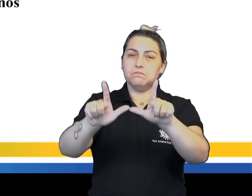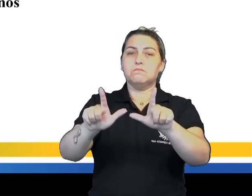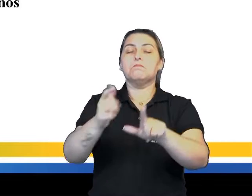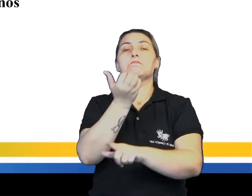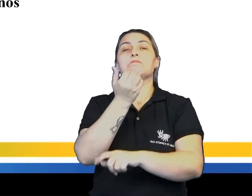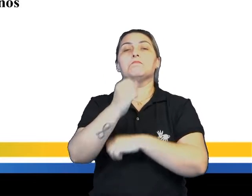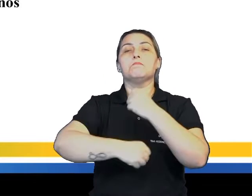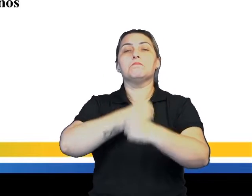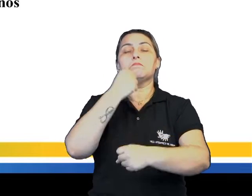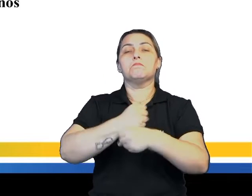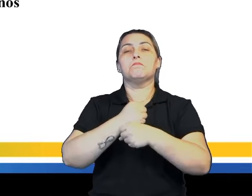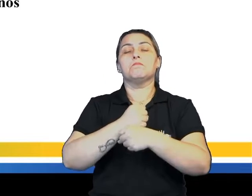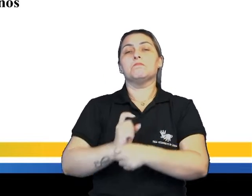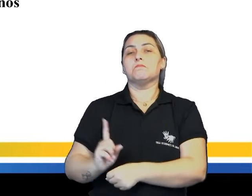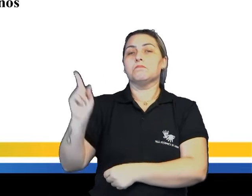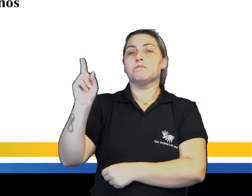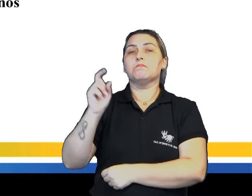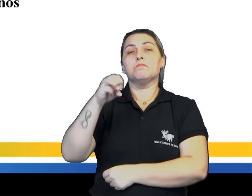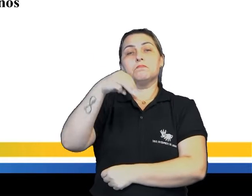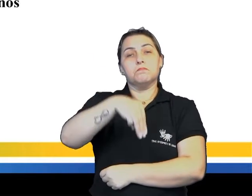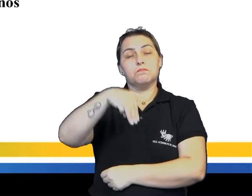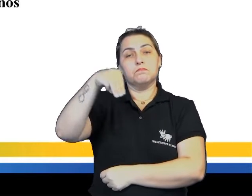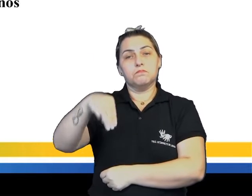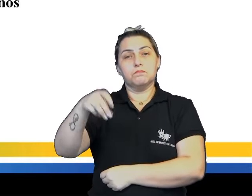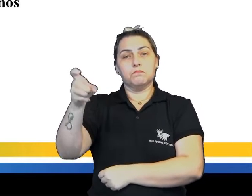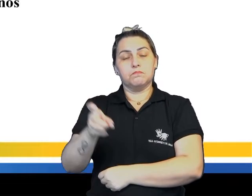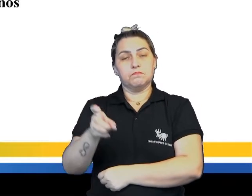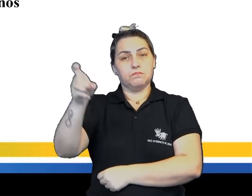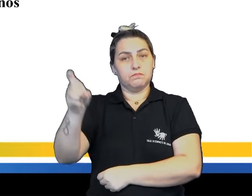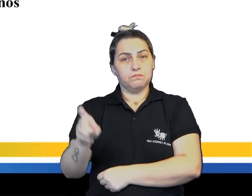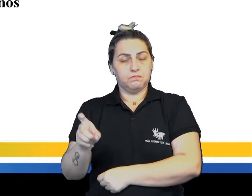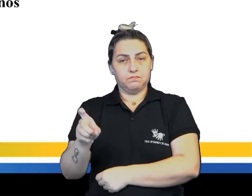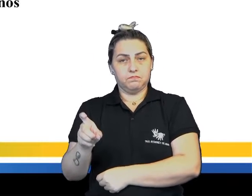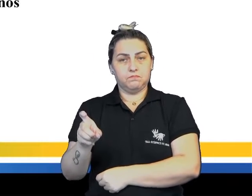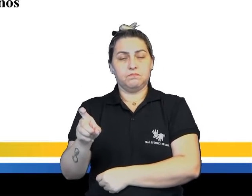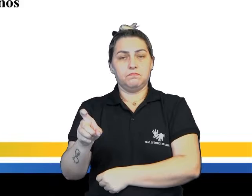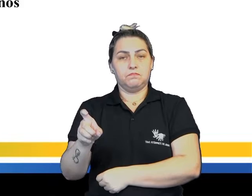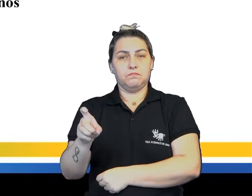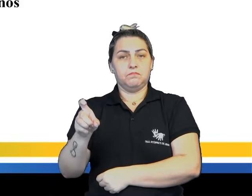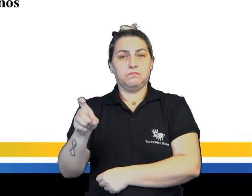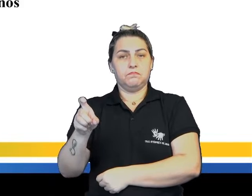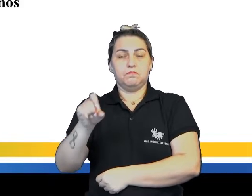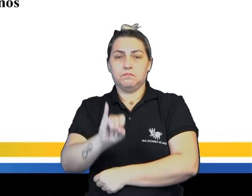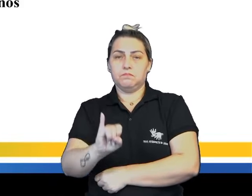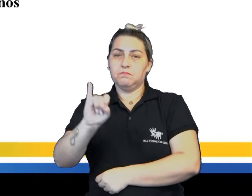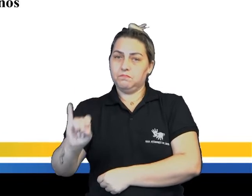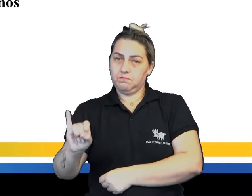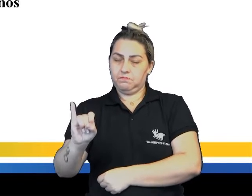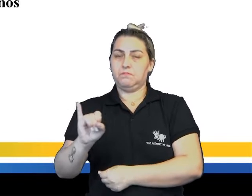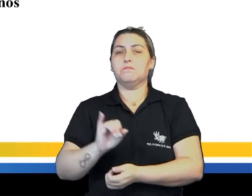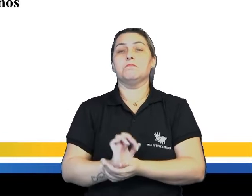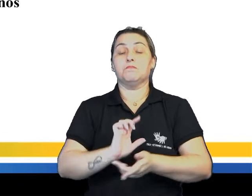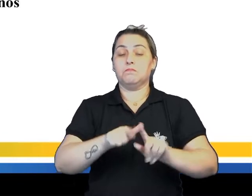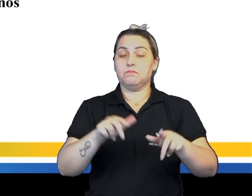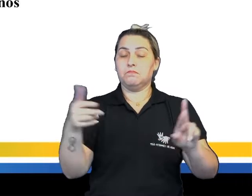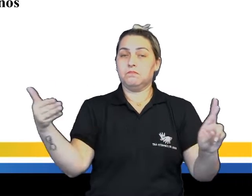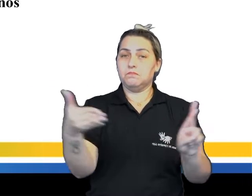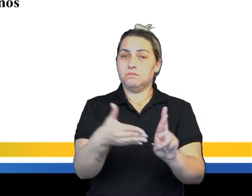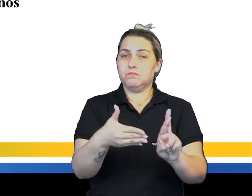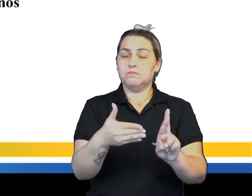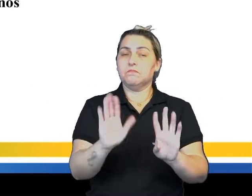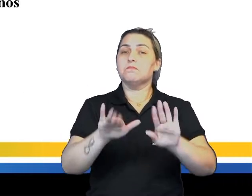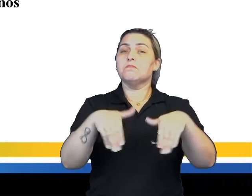de 2022. MM, XX e I. Então, nós estamos em